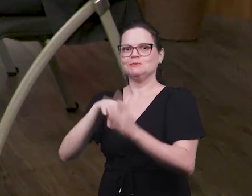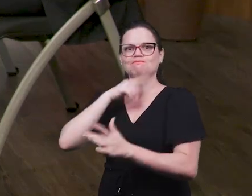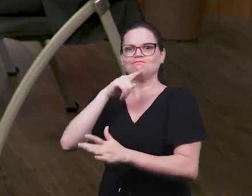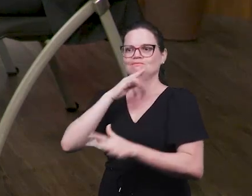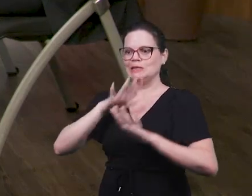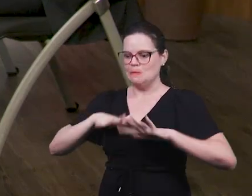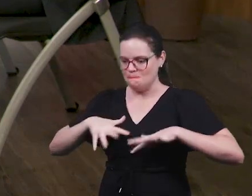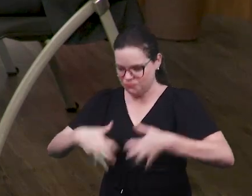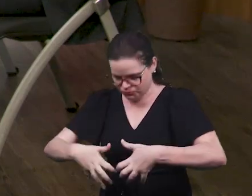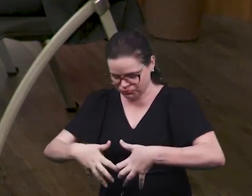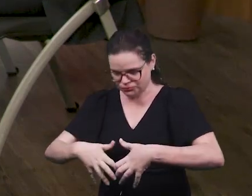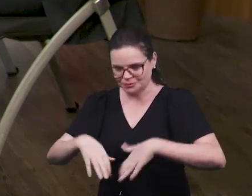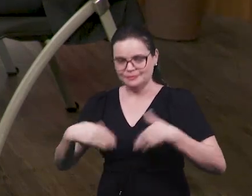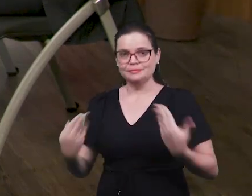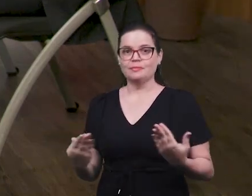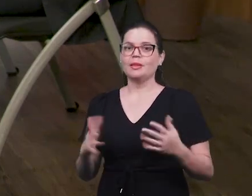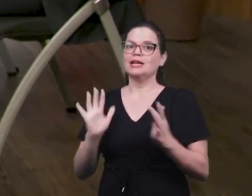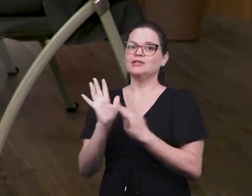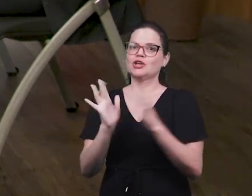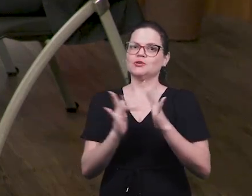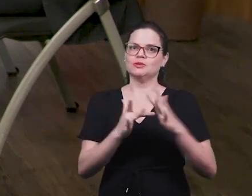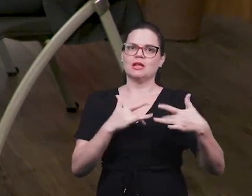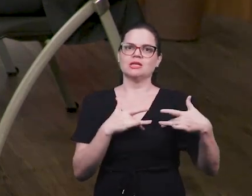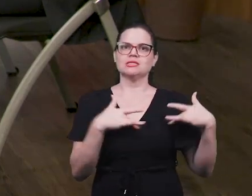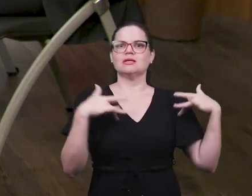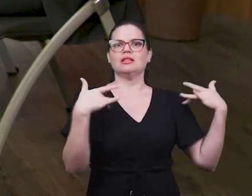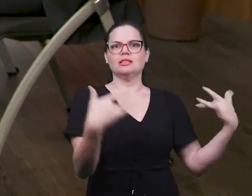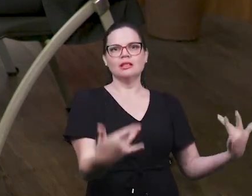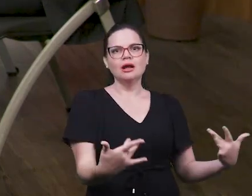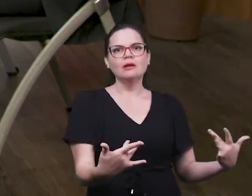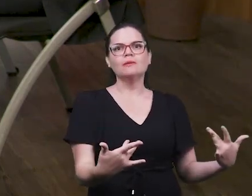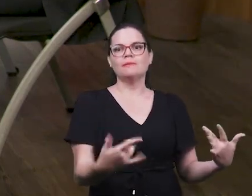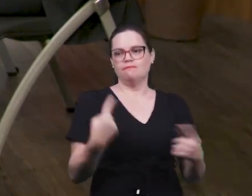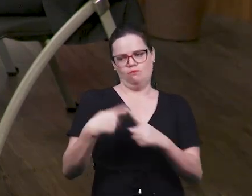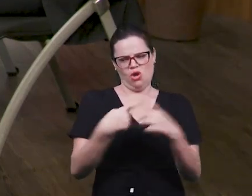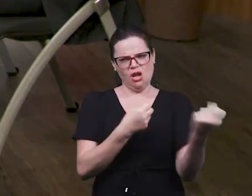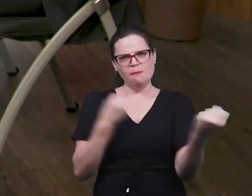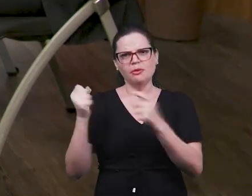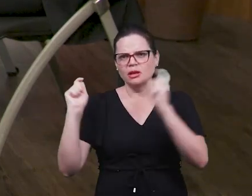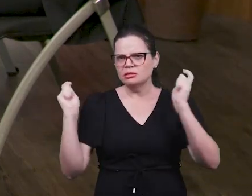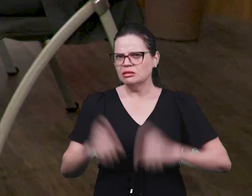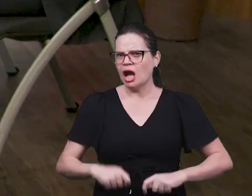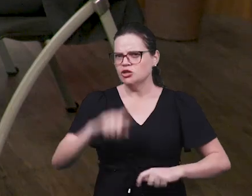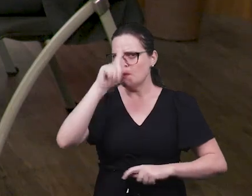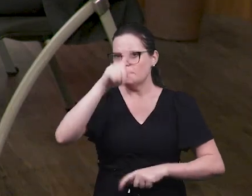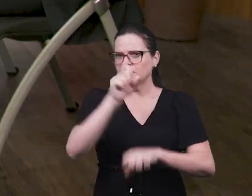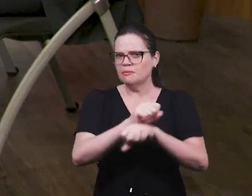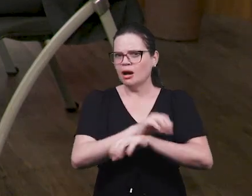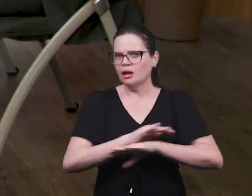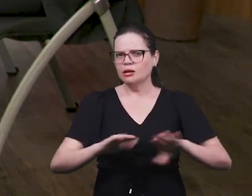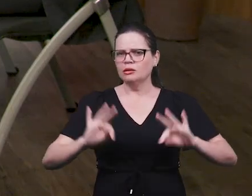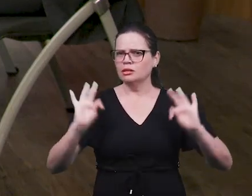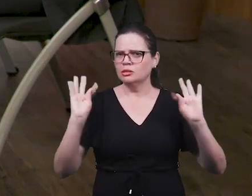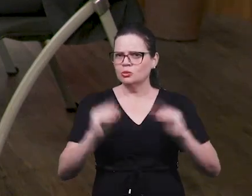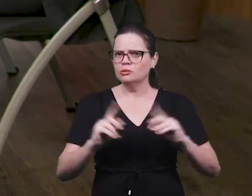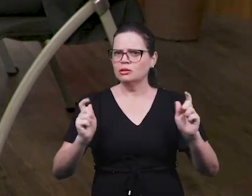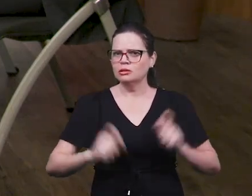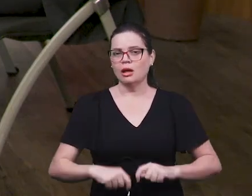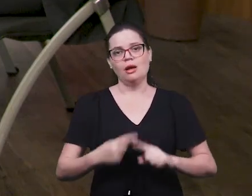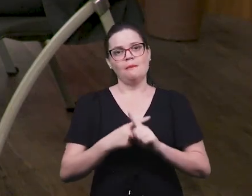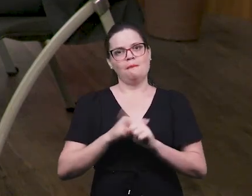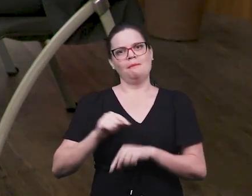Ele se entregou. Ele não foi preso, ele se Aniquilou-se deixou a si prender. mesmo, né? Entregou-se a si mesmo. Então, foi um leão que se fez